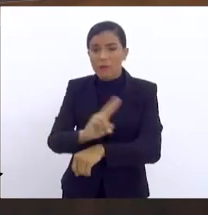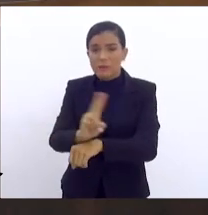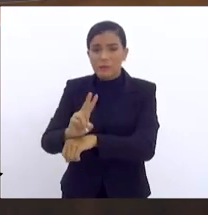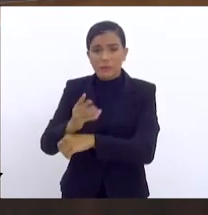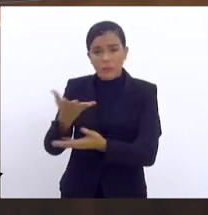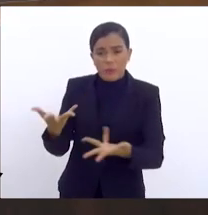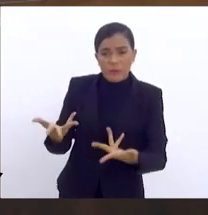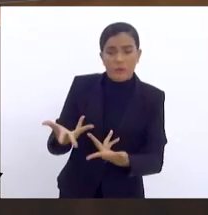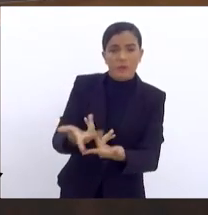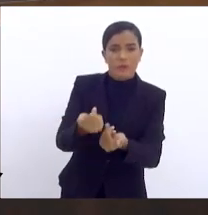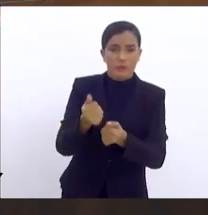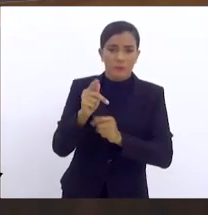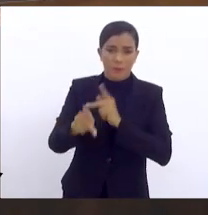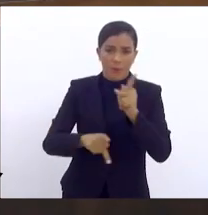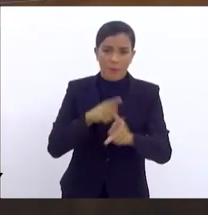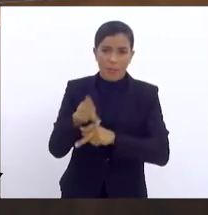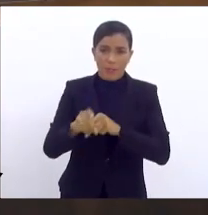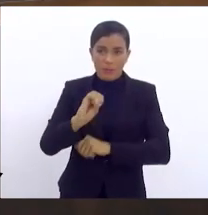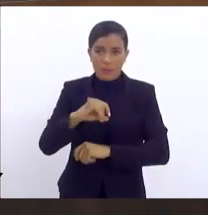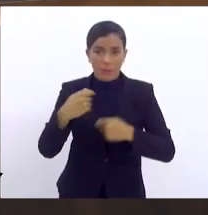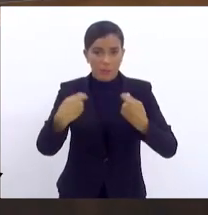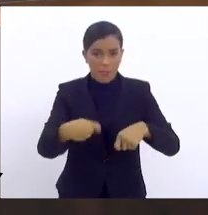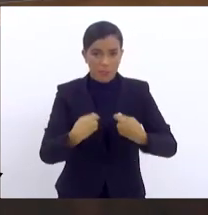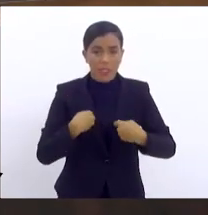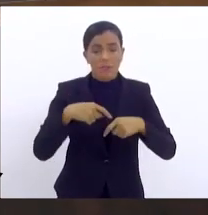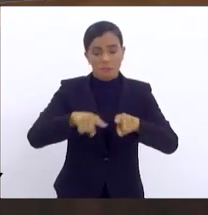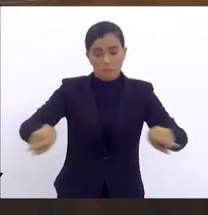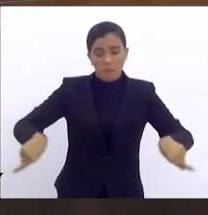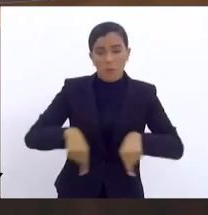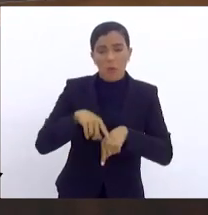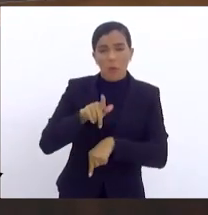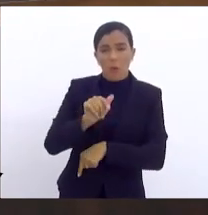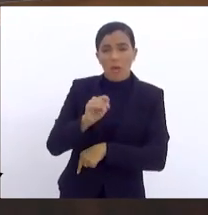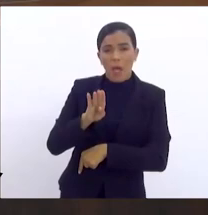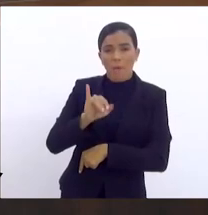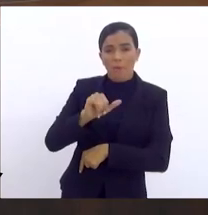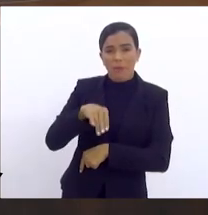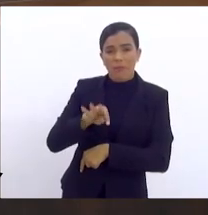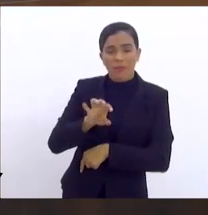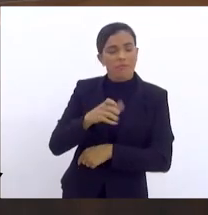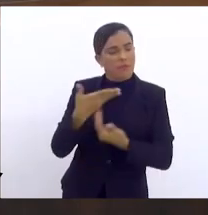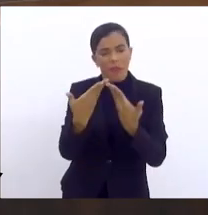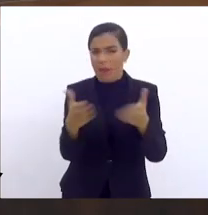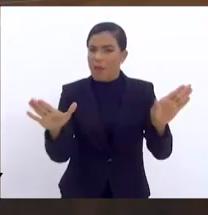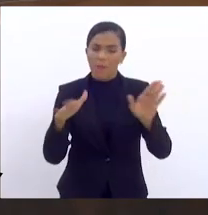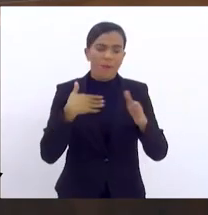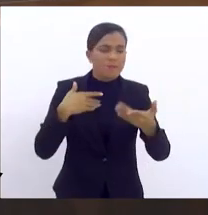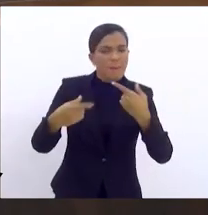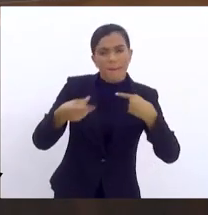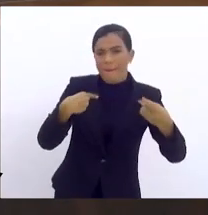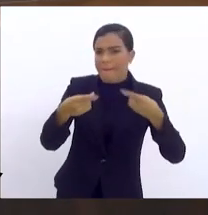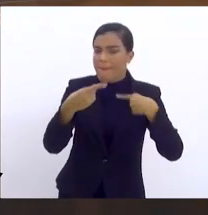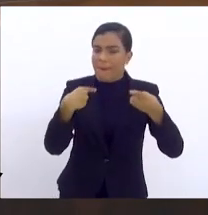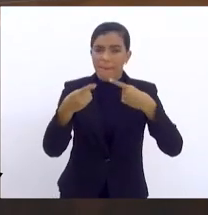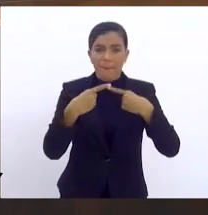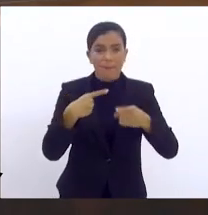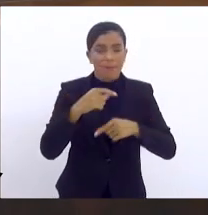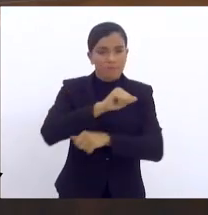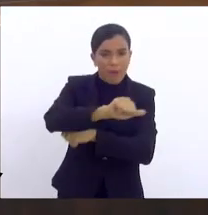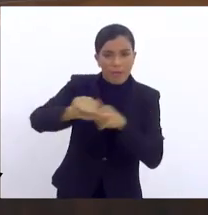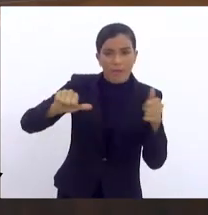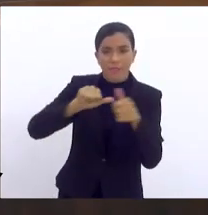para toda a população tá se precisarem meu gabinete está aberto para o diálogo para soluções pra ideia pra gente poder transformar essa segurança